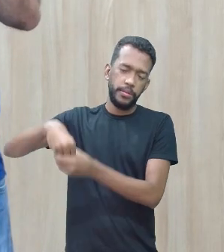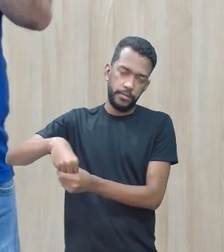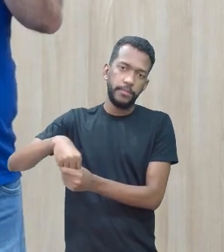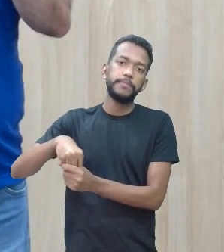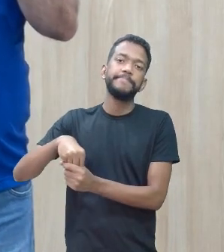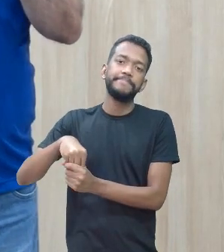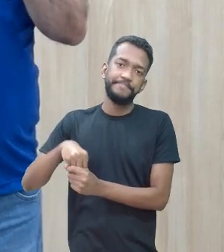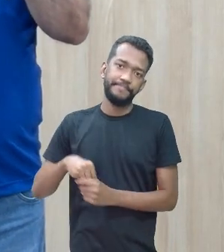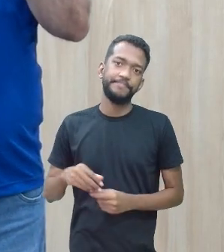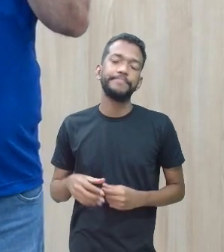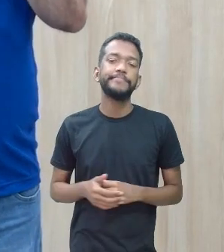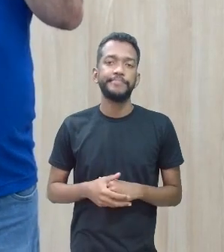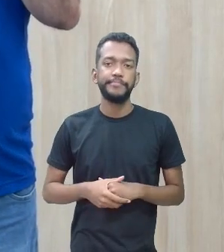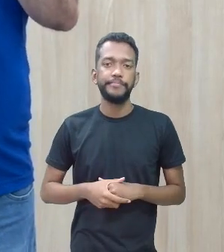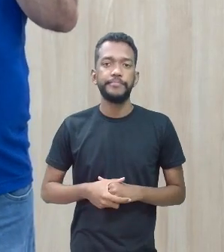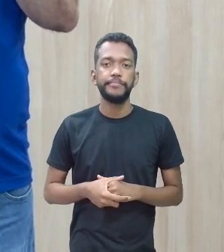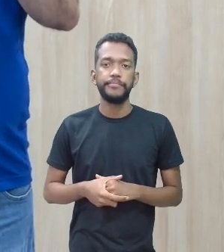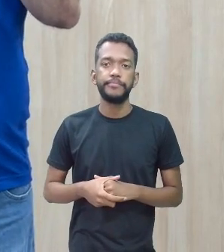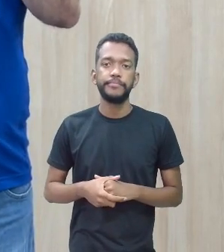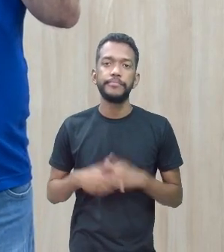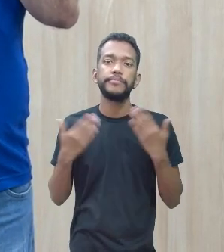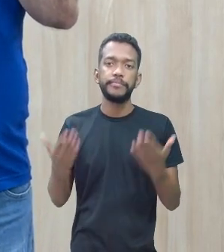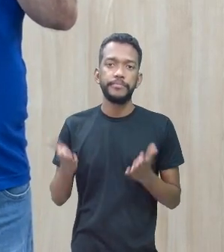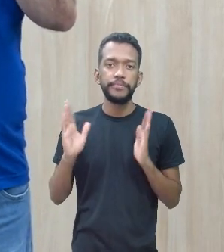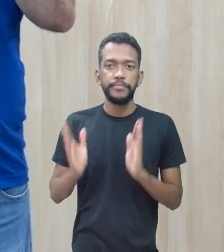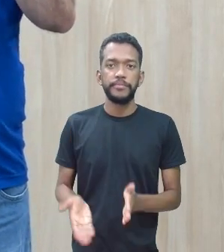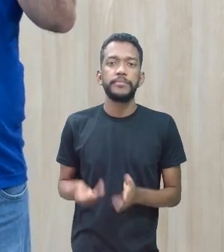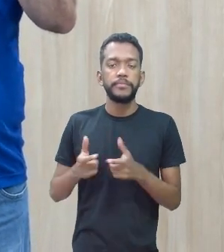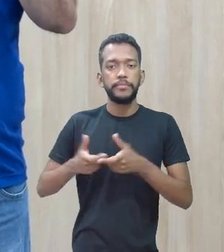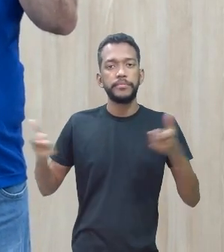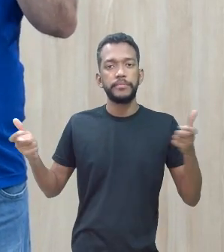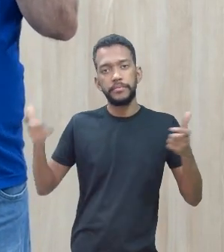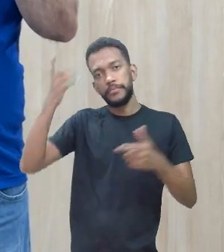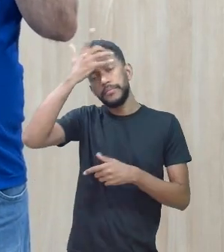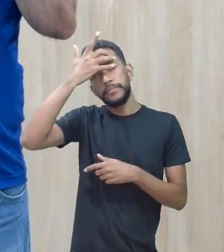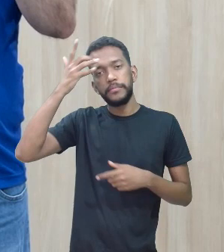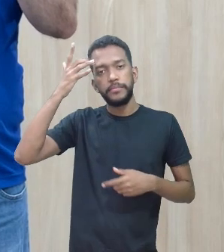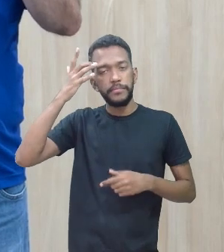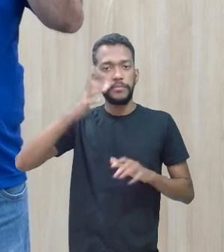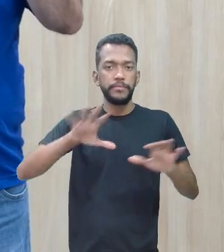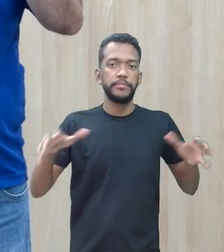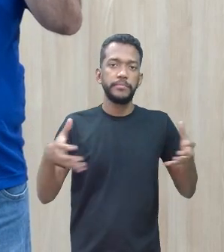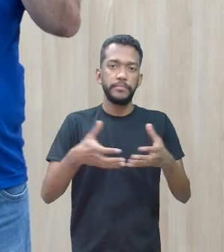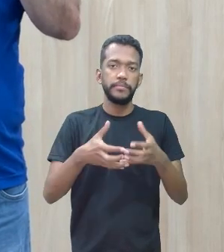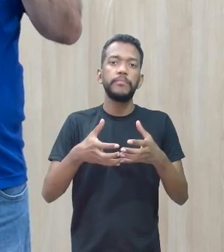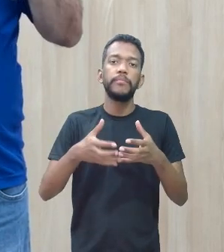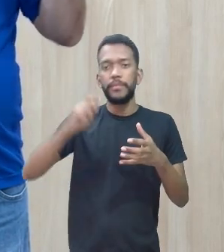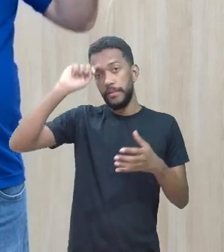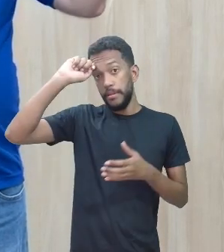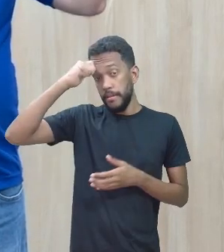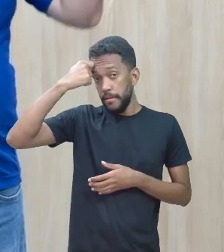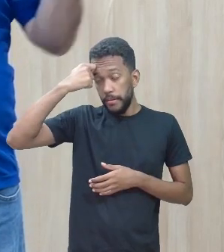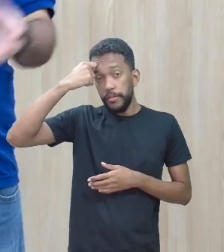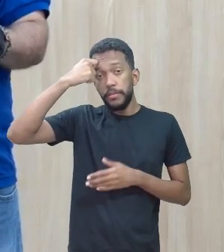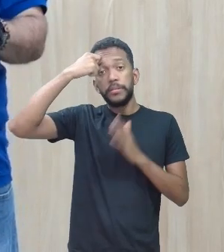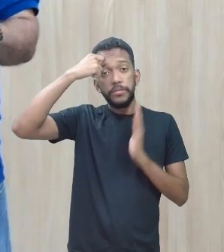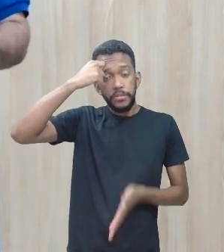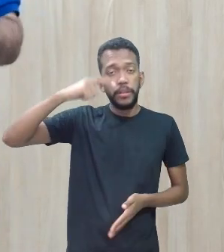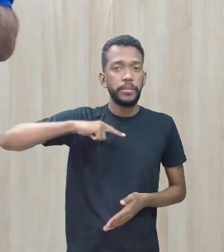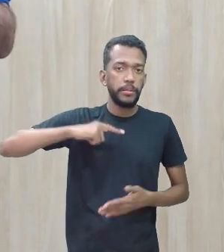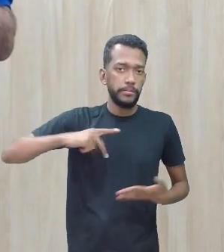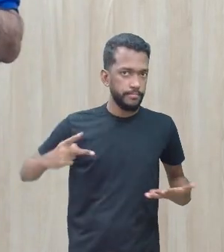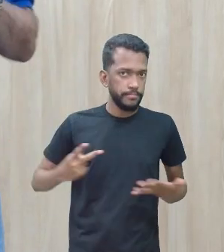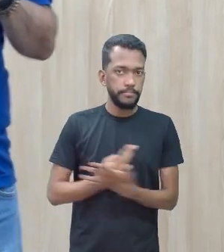quando que a maioria de escravos, né, negros ela passa a se